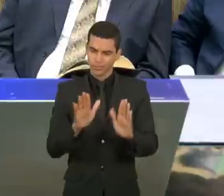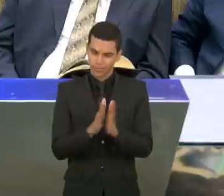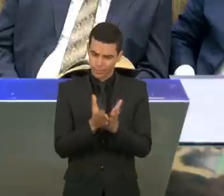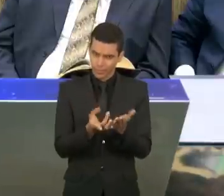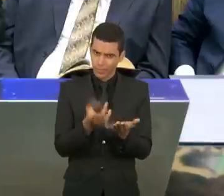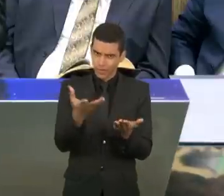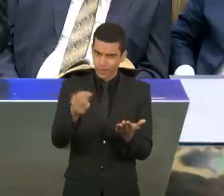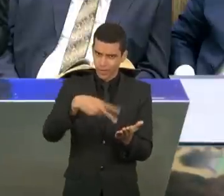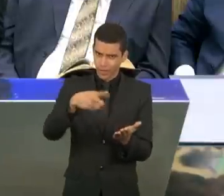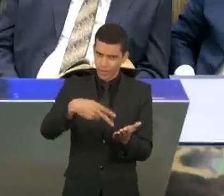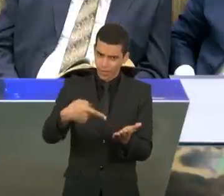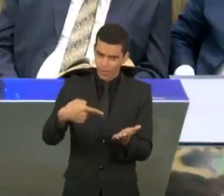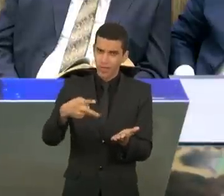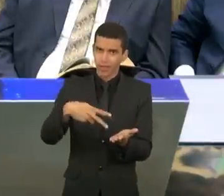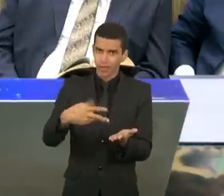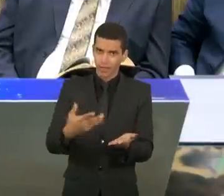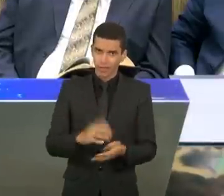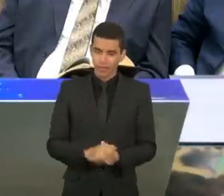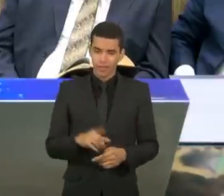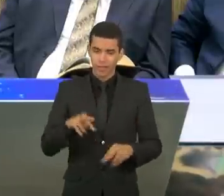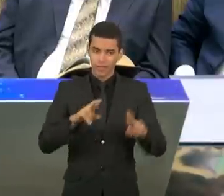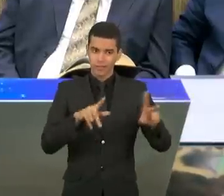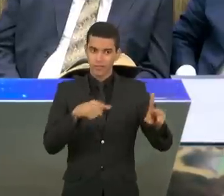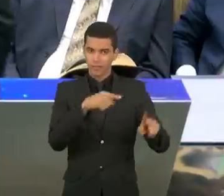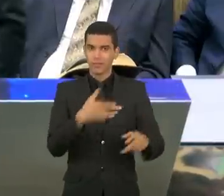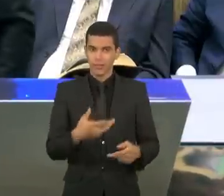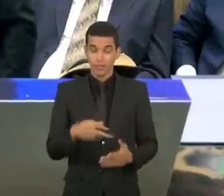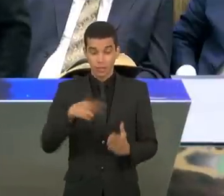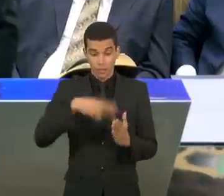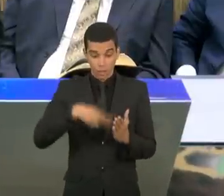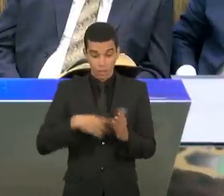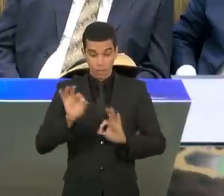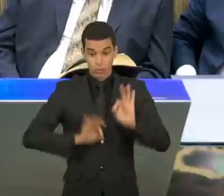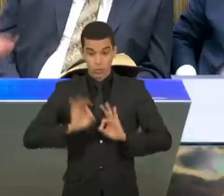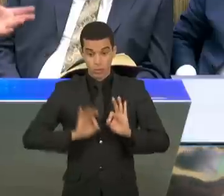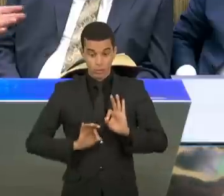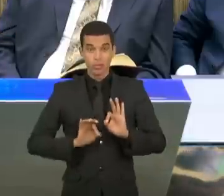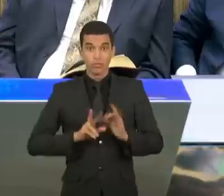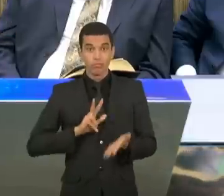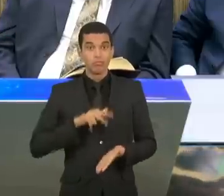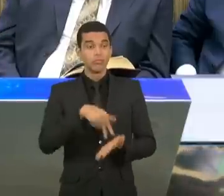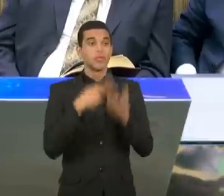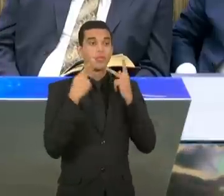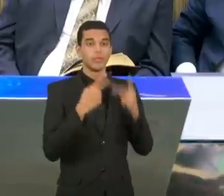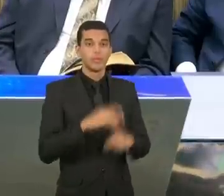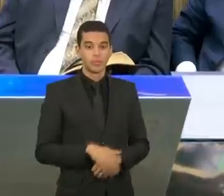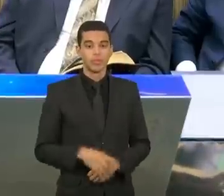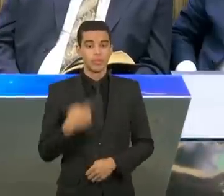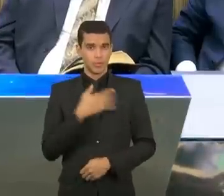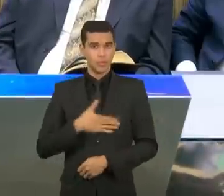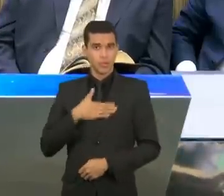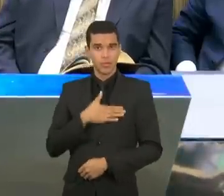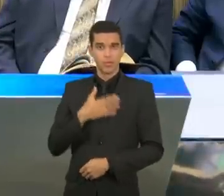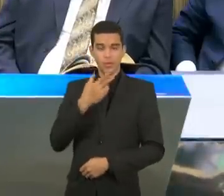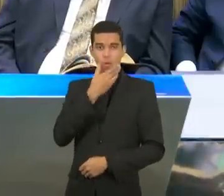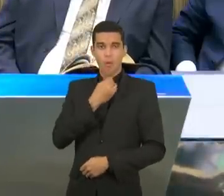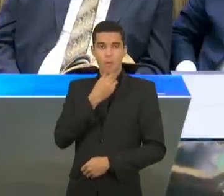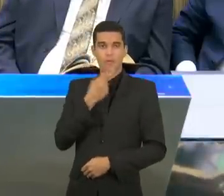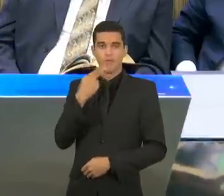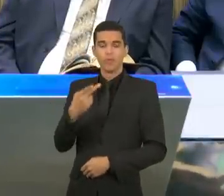Lê os pensamentos contrários a Michel Foucault e te prepara. Como eu gosto quando Rousseau diz assim: o homem nasceu